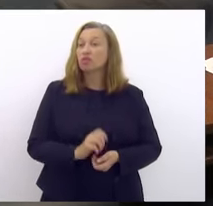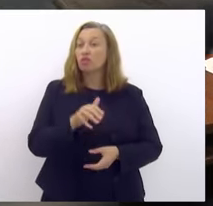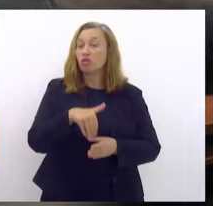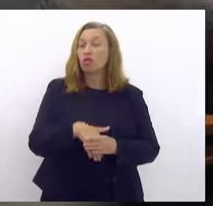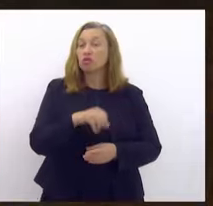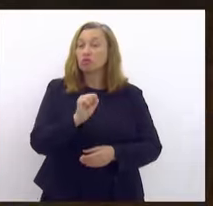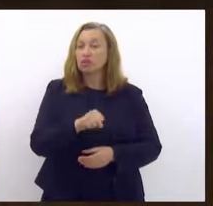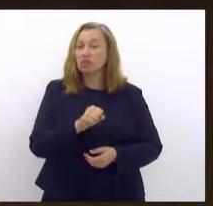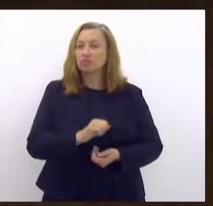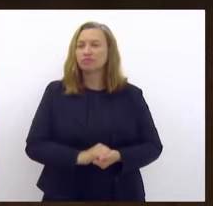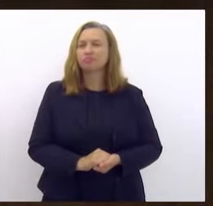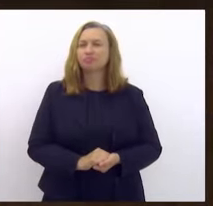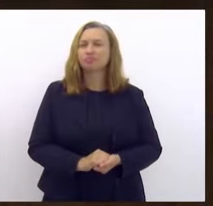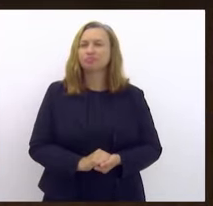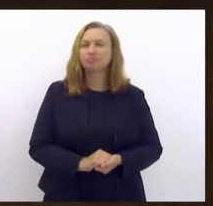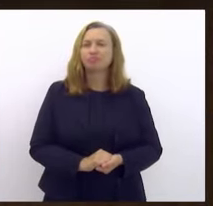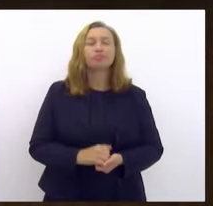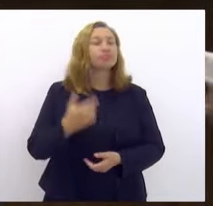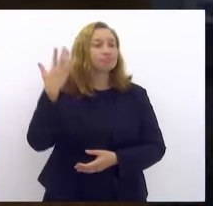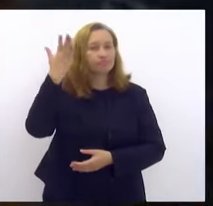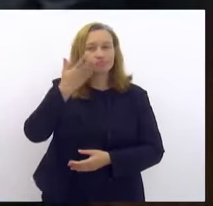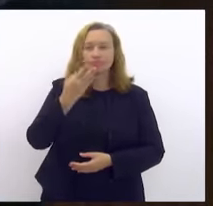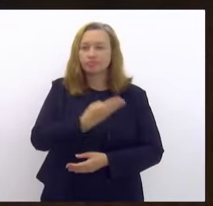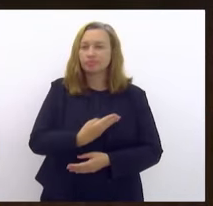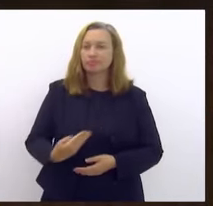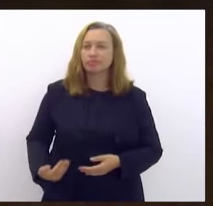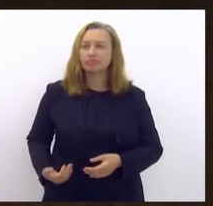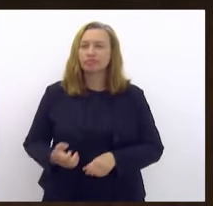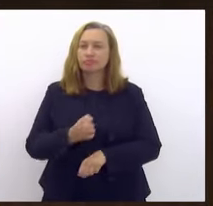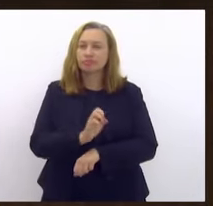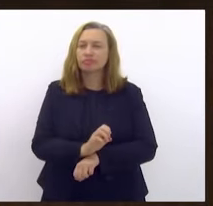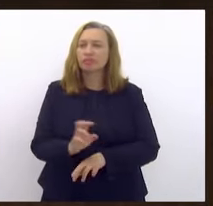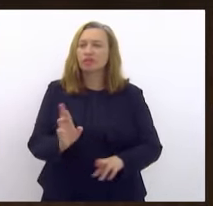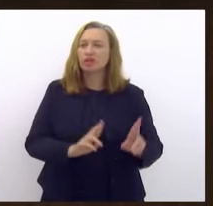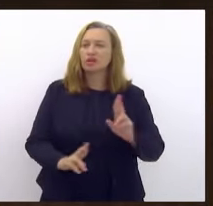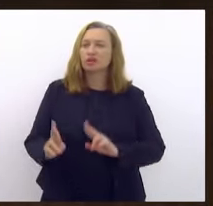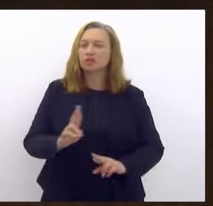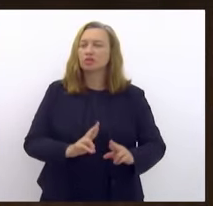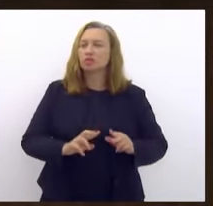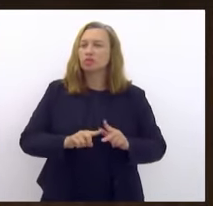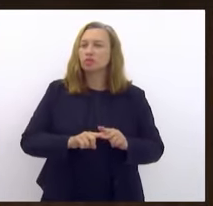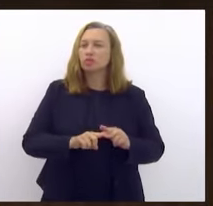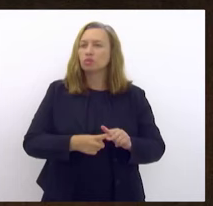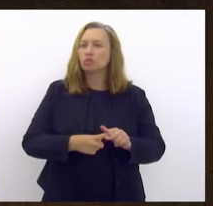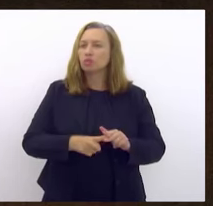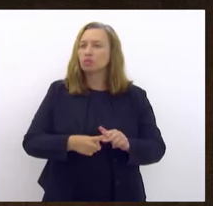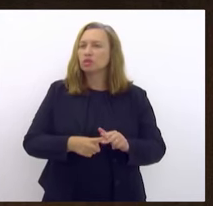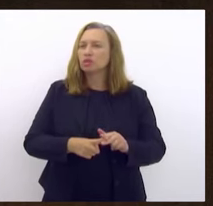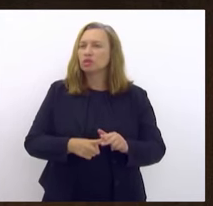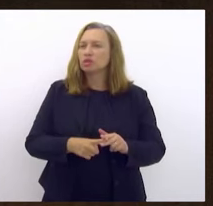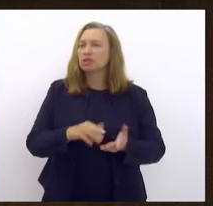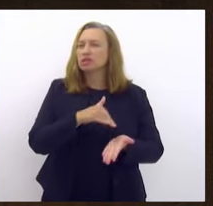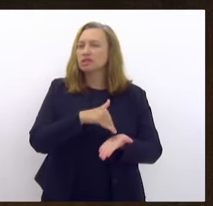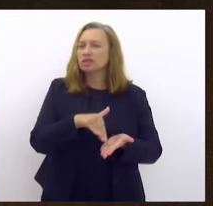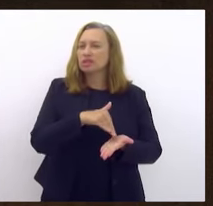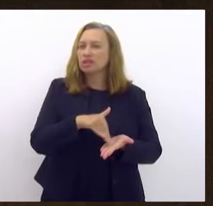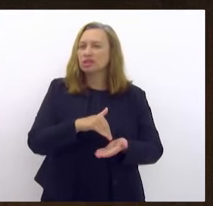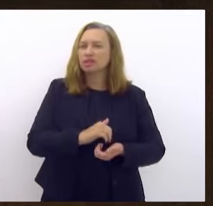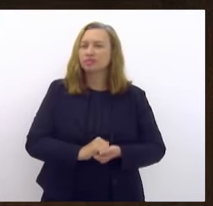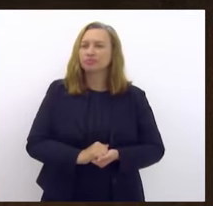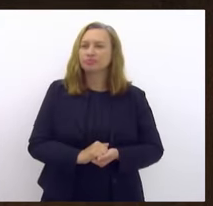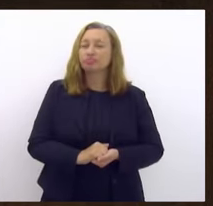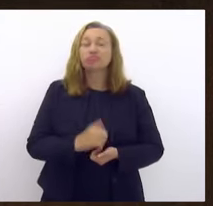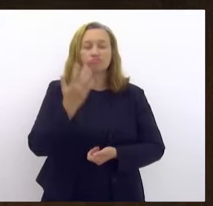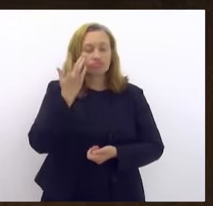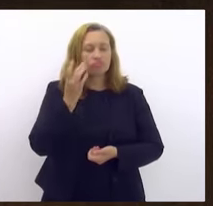sim à mensagem do governo do Estado com relação à regulamentação das secretarias.